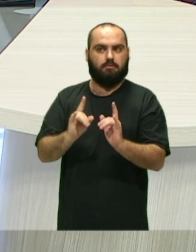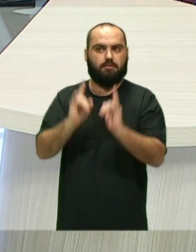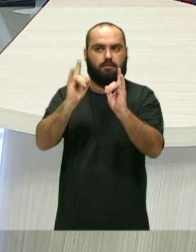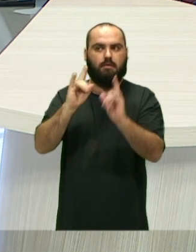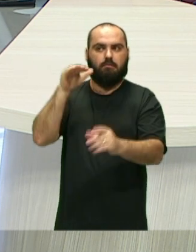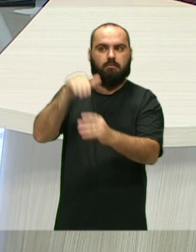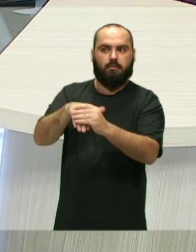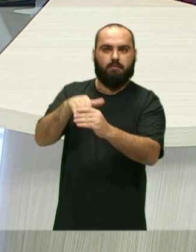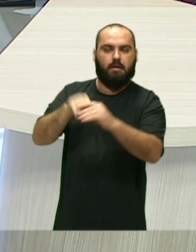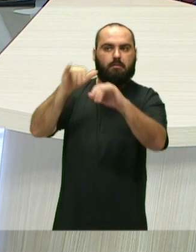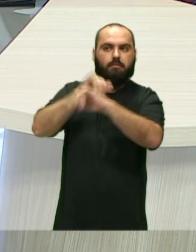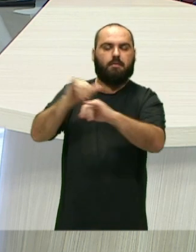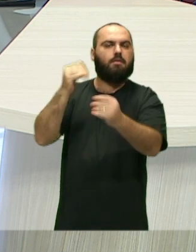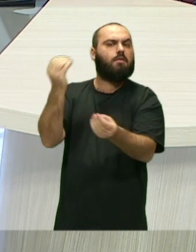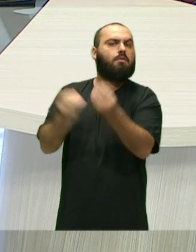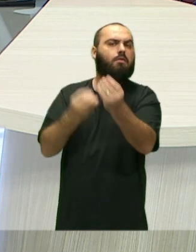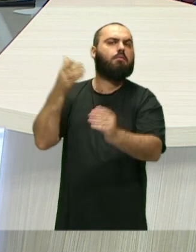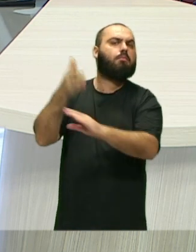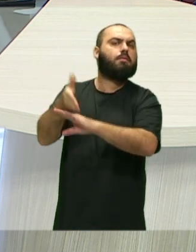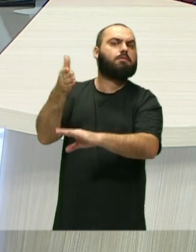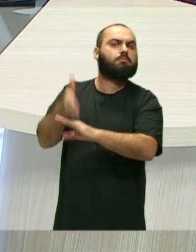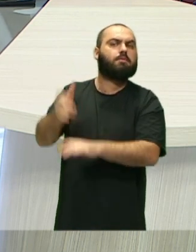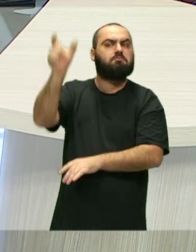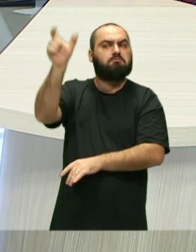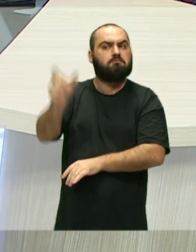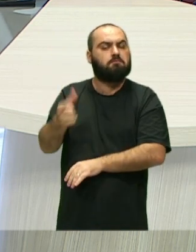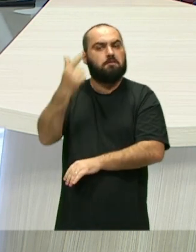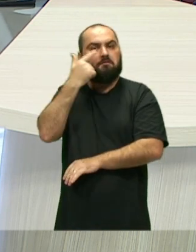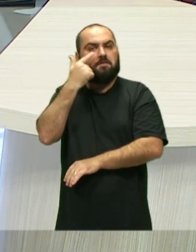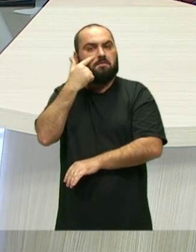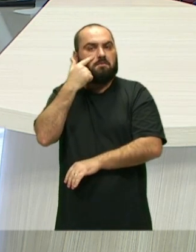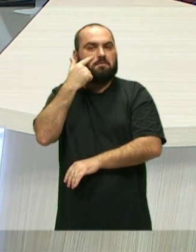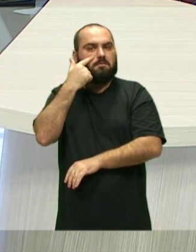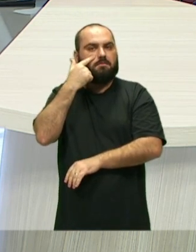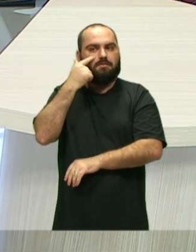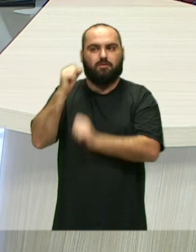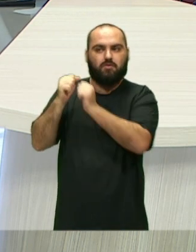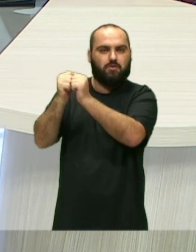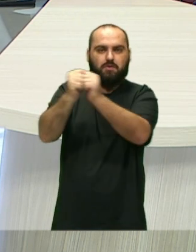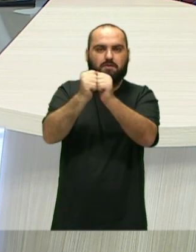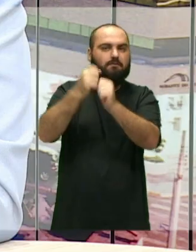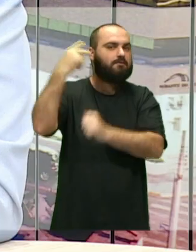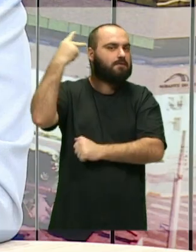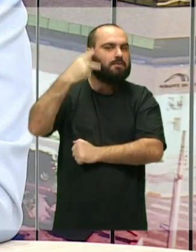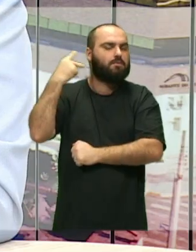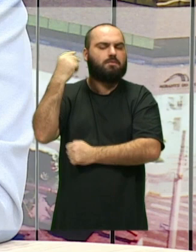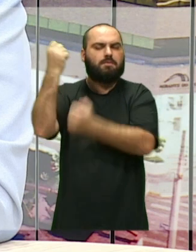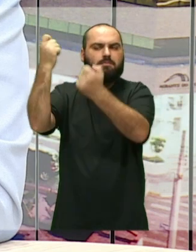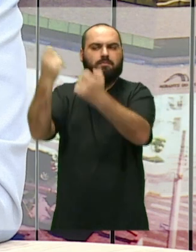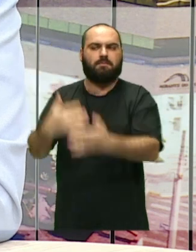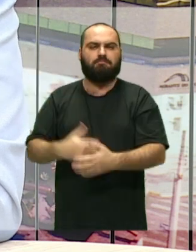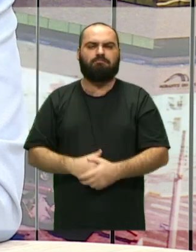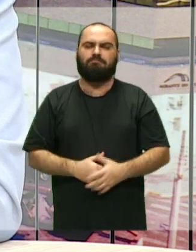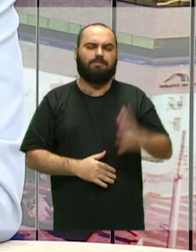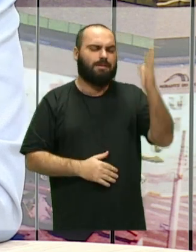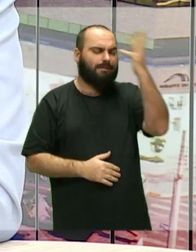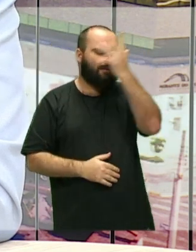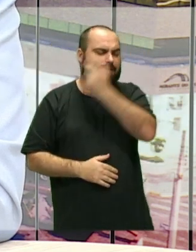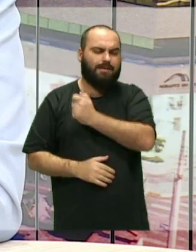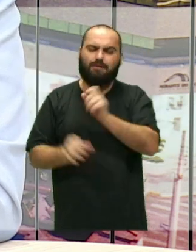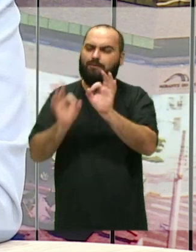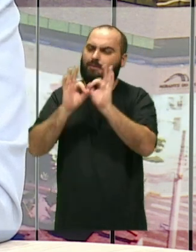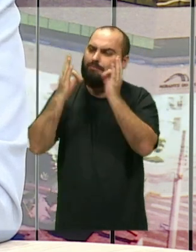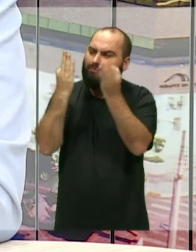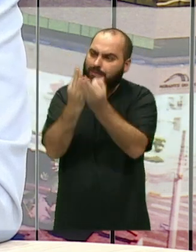como que foi participar o senhor que presenciou ali com os demais parlamentares desse momento foi lindos familiares tiveram juntos né